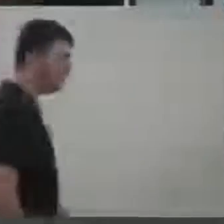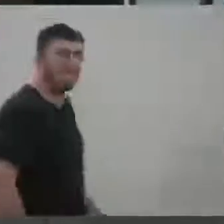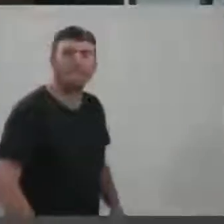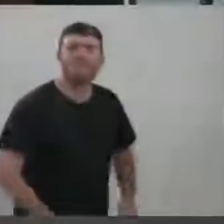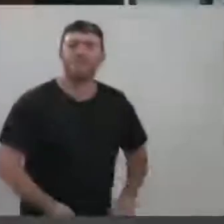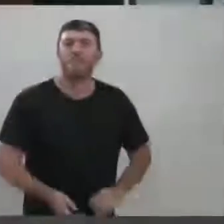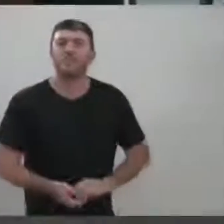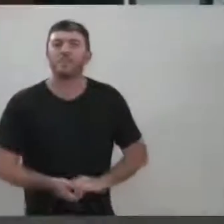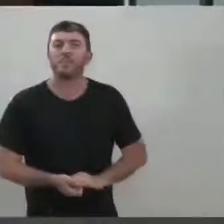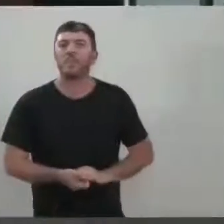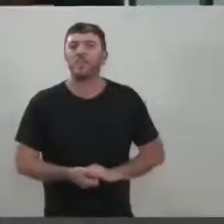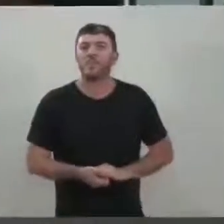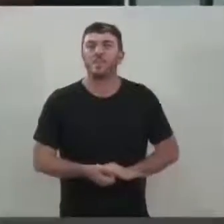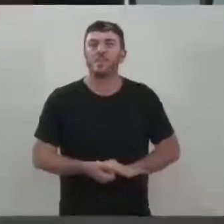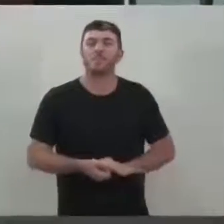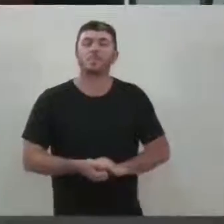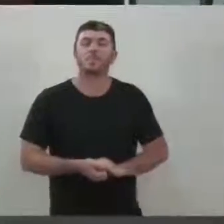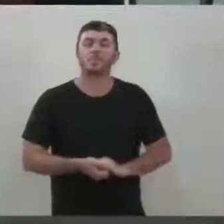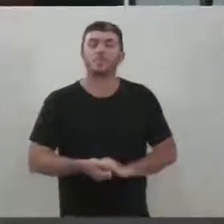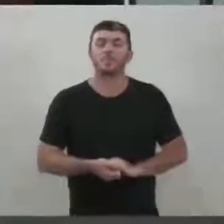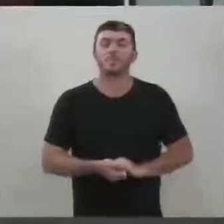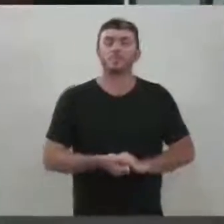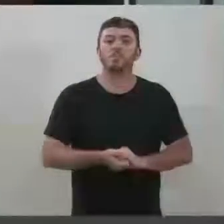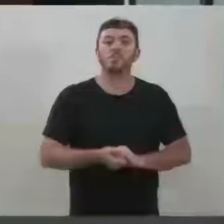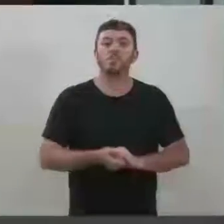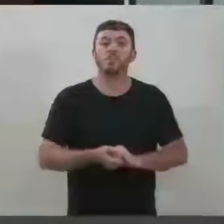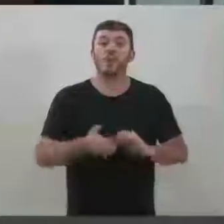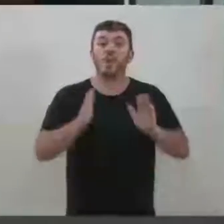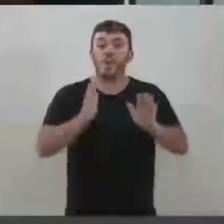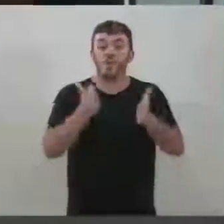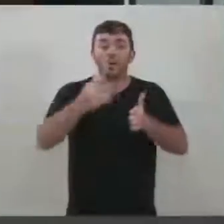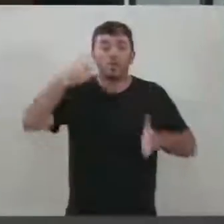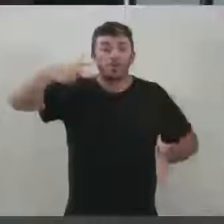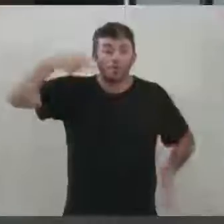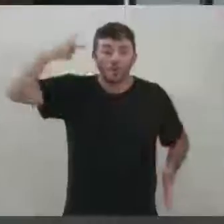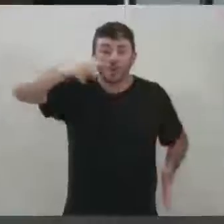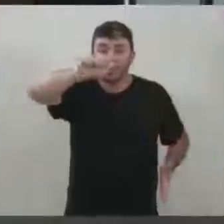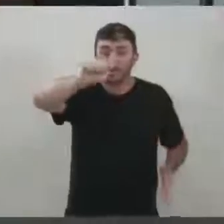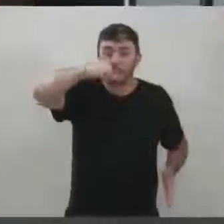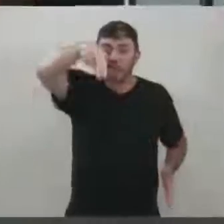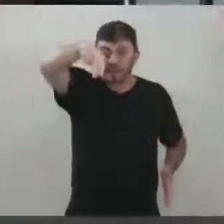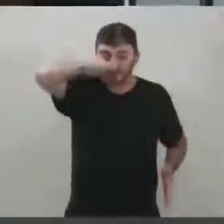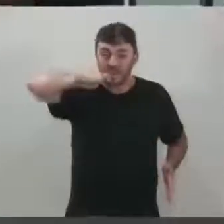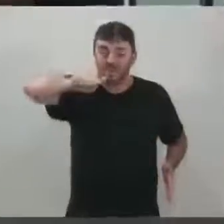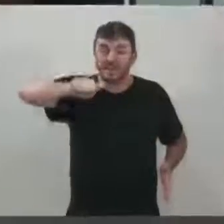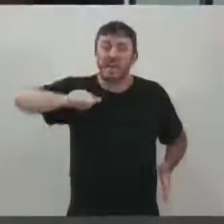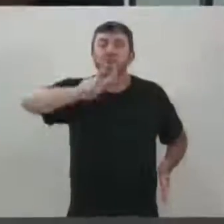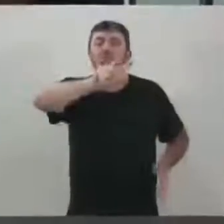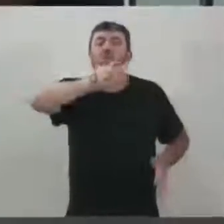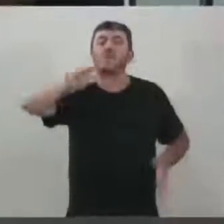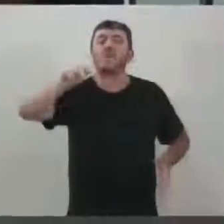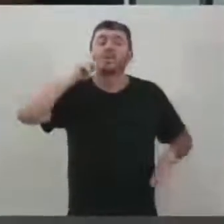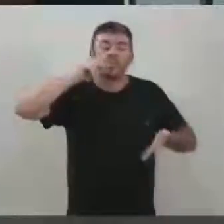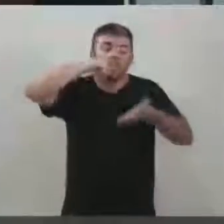De acordo com o artigo 94, parágrafo 2º do Regimento Interno, franqueia a palavra à vereadora Ana Genesini para proceder à leitura de um texto